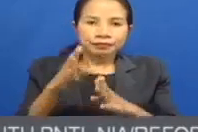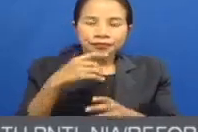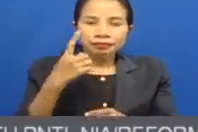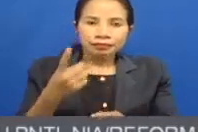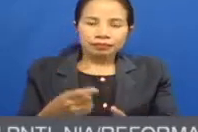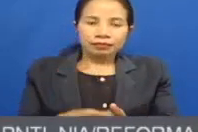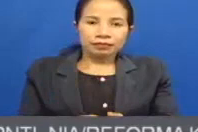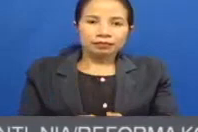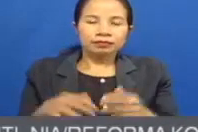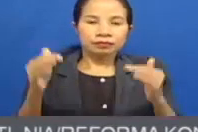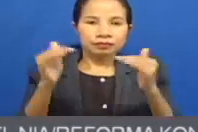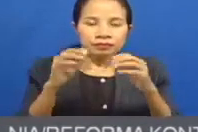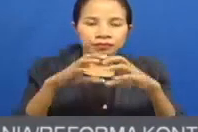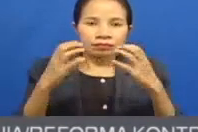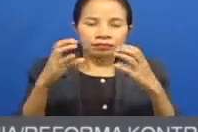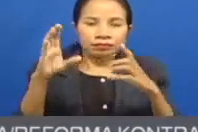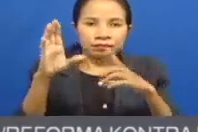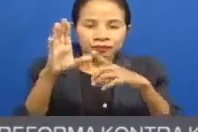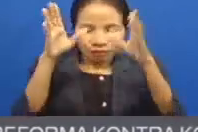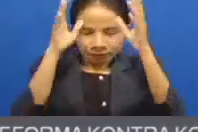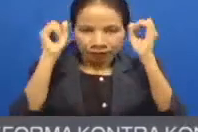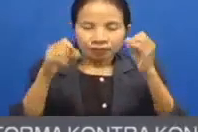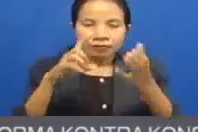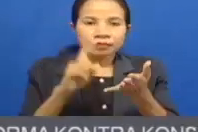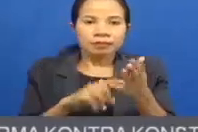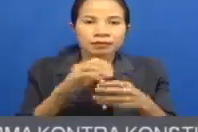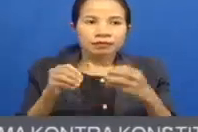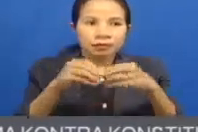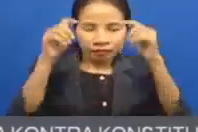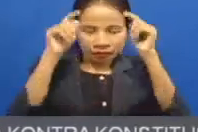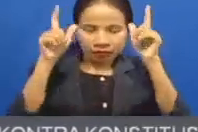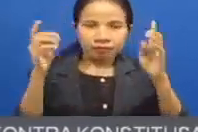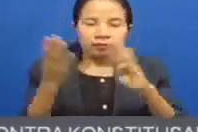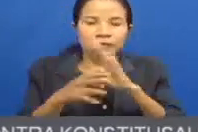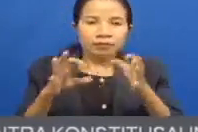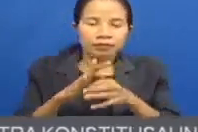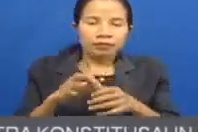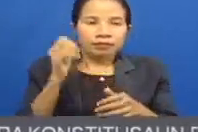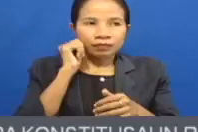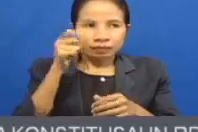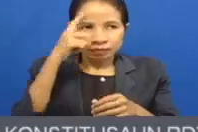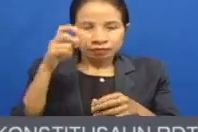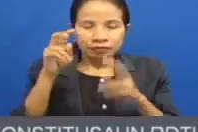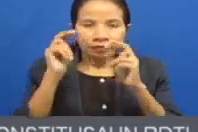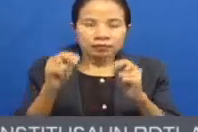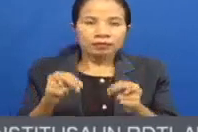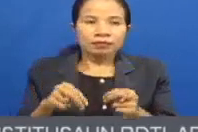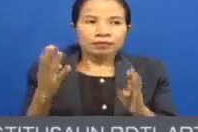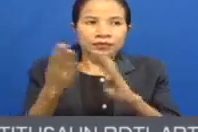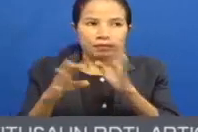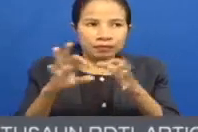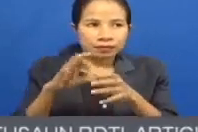Hactuir e a reunião com o chefe de Estado discute mãos com a Timor-Leste e a adesão para a ASEAN. Também precisa aderir